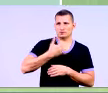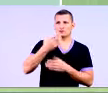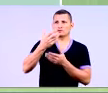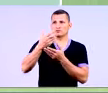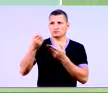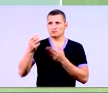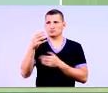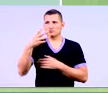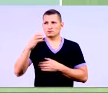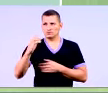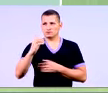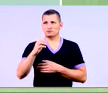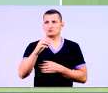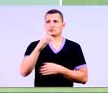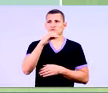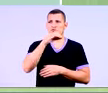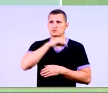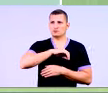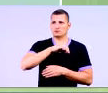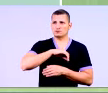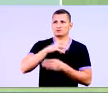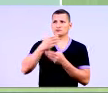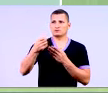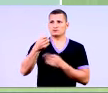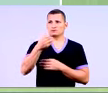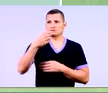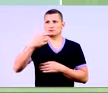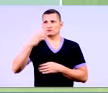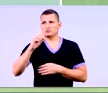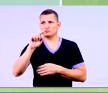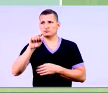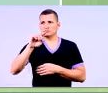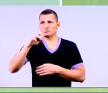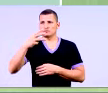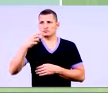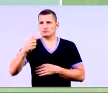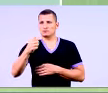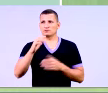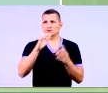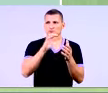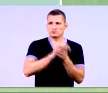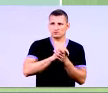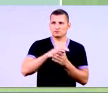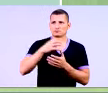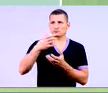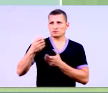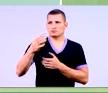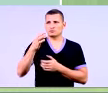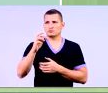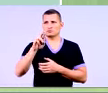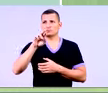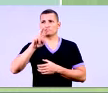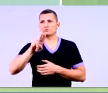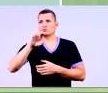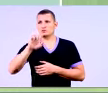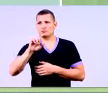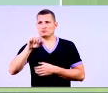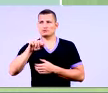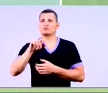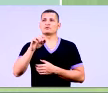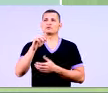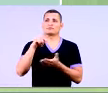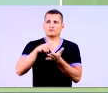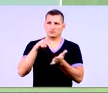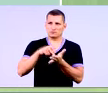salário recebe 620 por 37 casado recebe true blue é verdadeiro